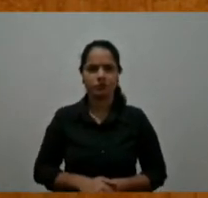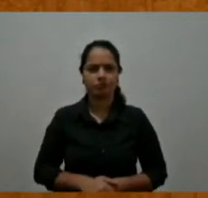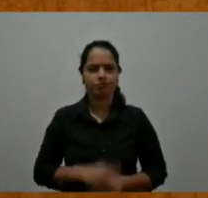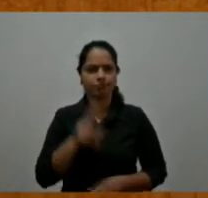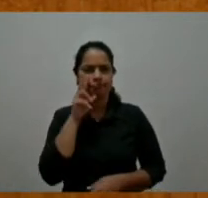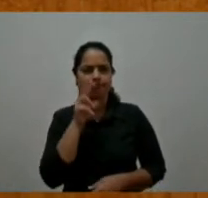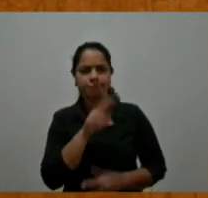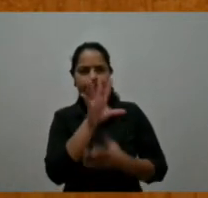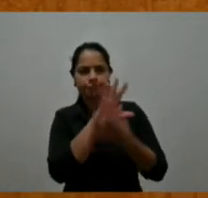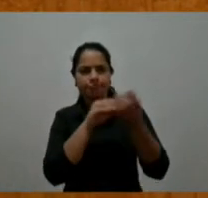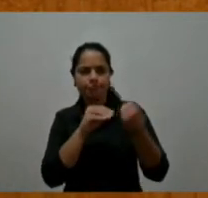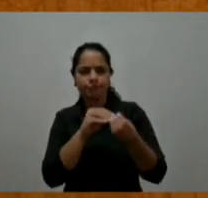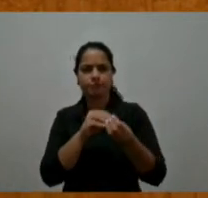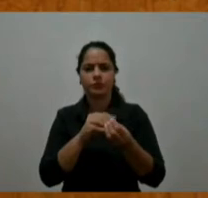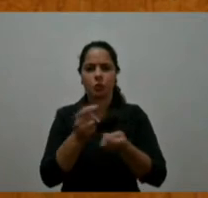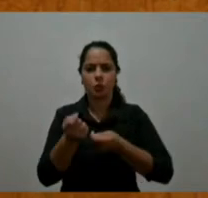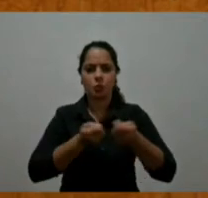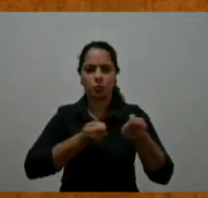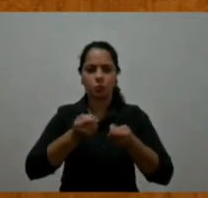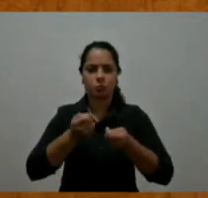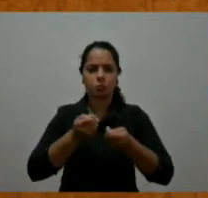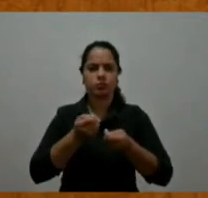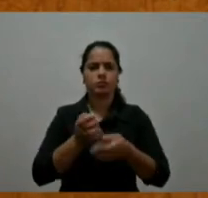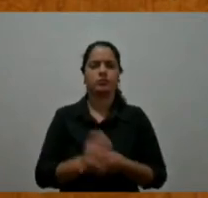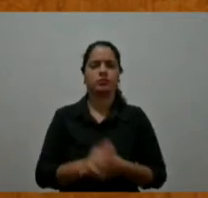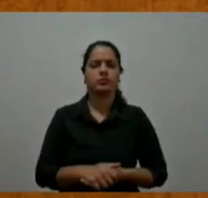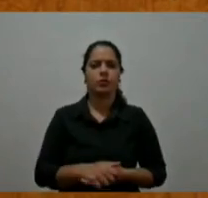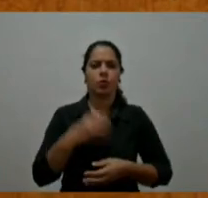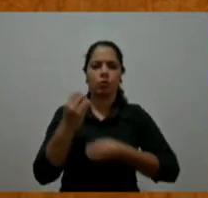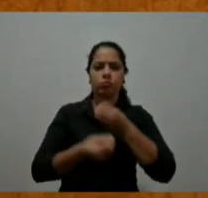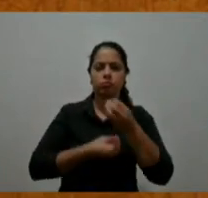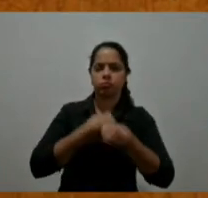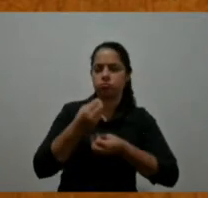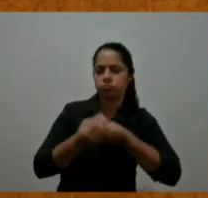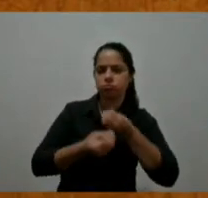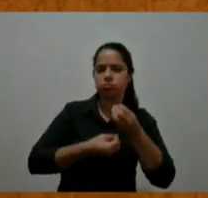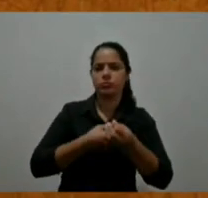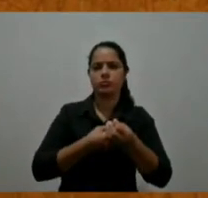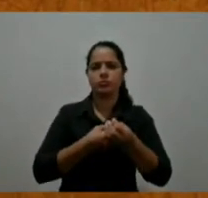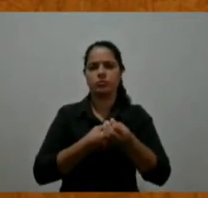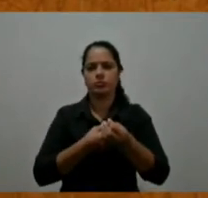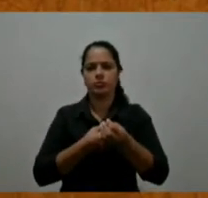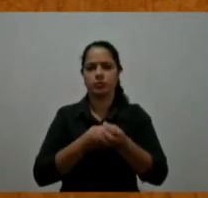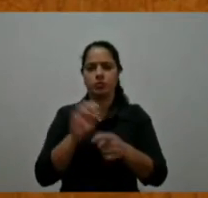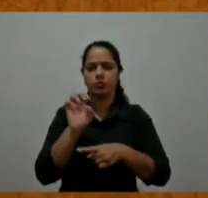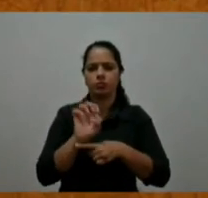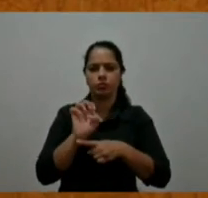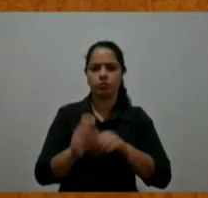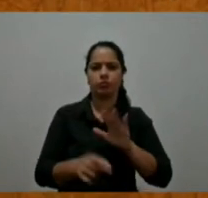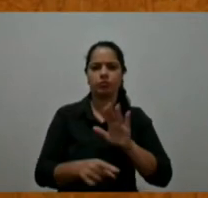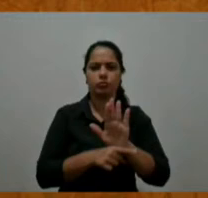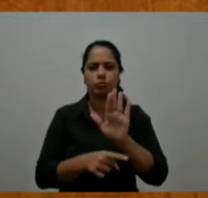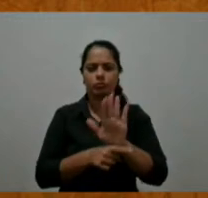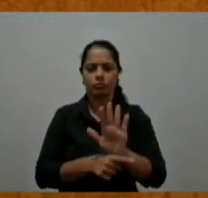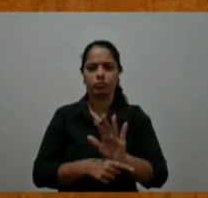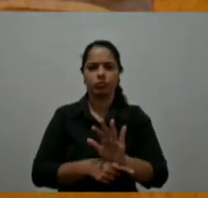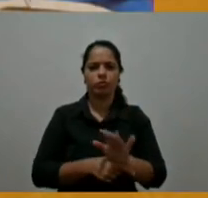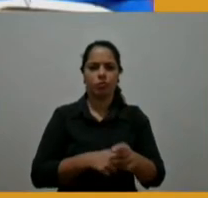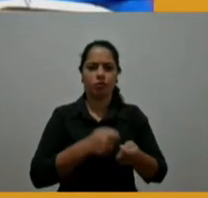como que o Estado ajudou a iniciativa privada a estruturar uma governança boa para conseguir fazer avançar a agenda de desenvolvimento do país.